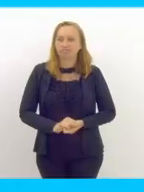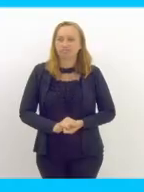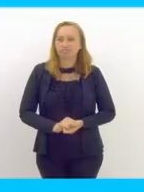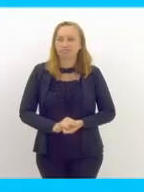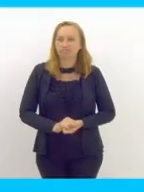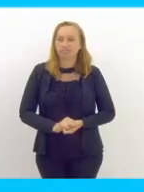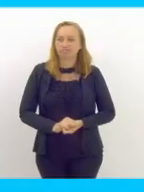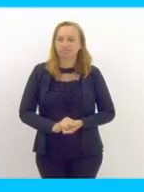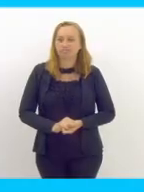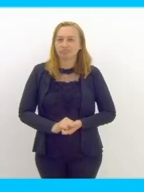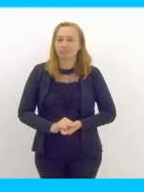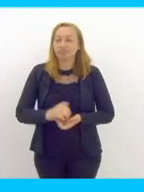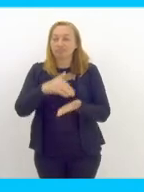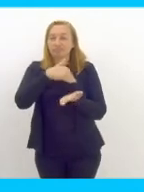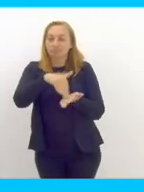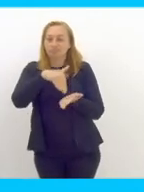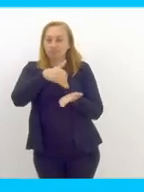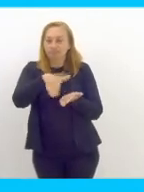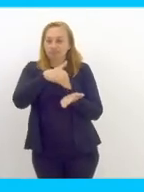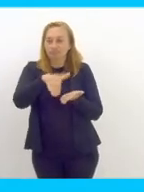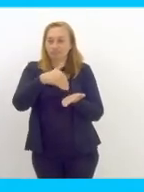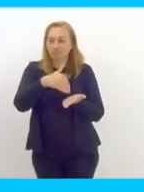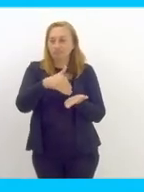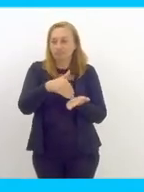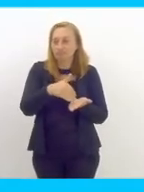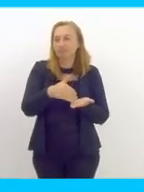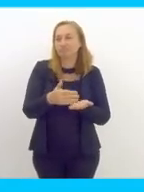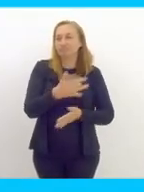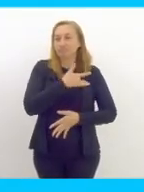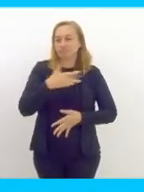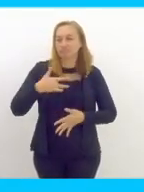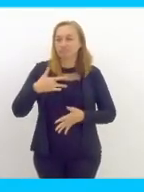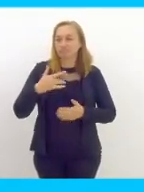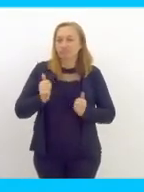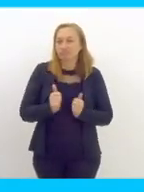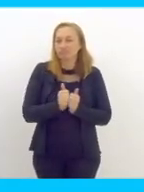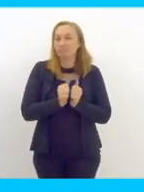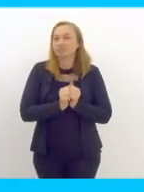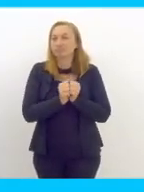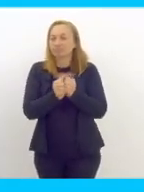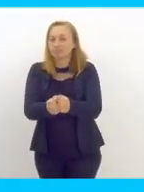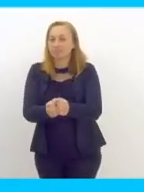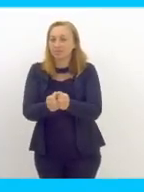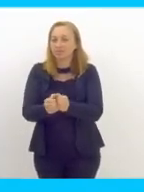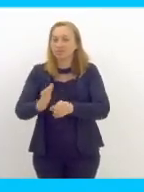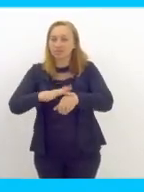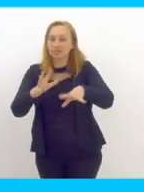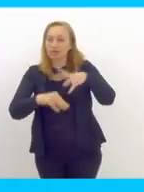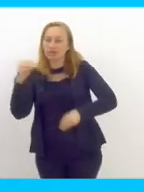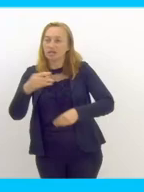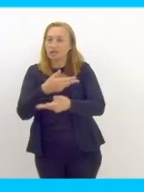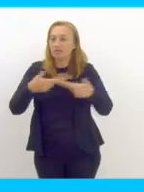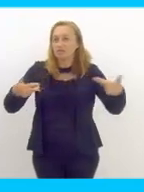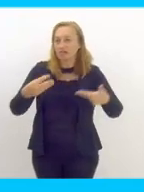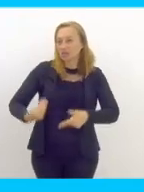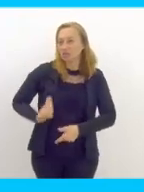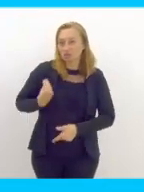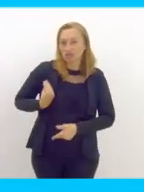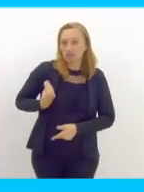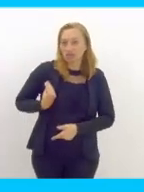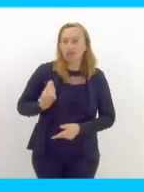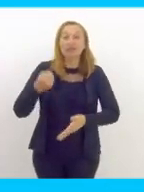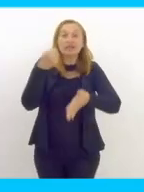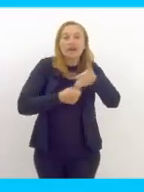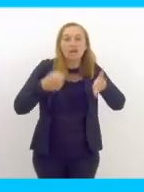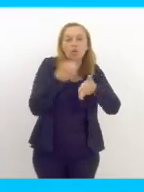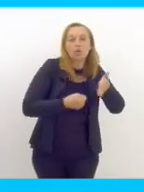A posse como secretário colocava mais uma vez o doutor no caminho da cura, desta vez de milhões de vidas, através da